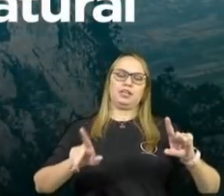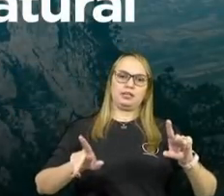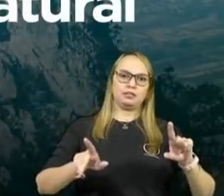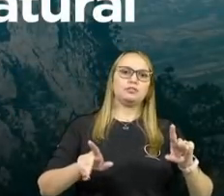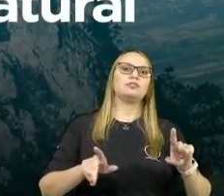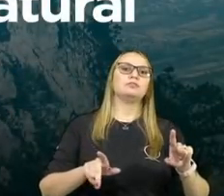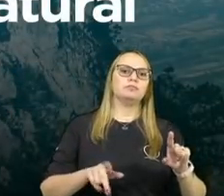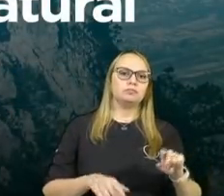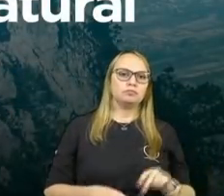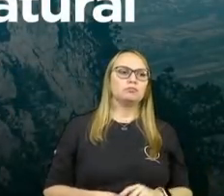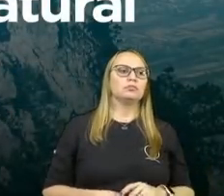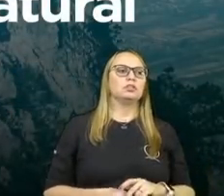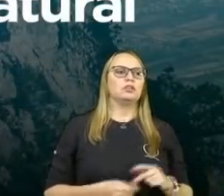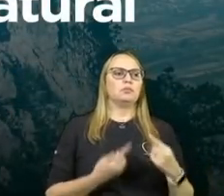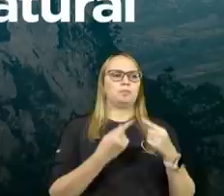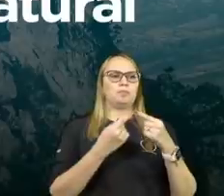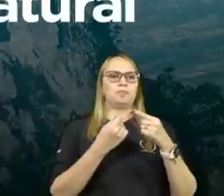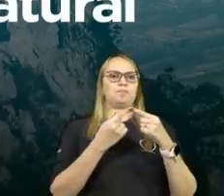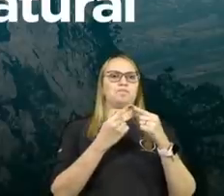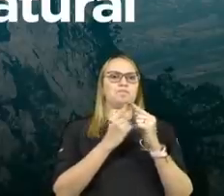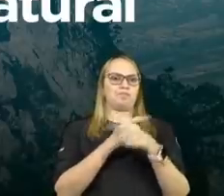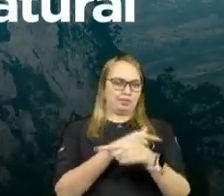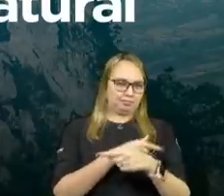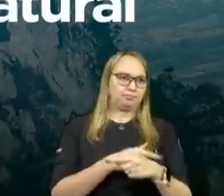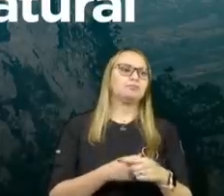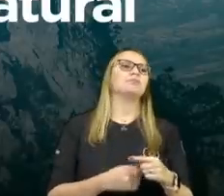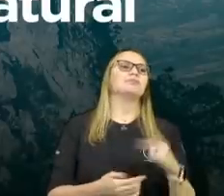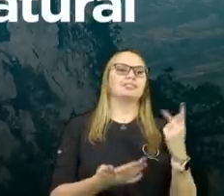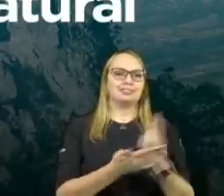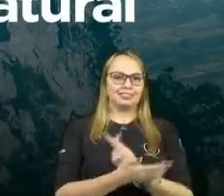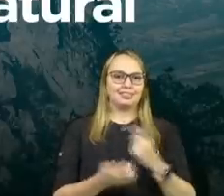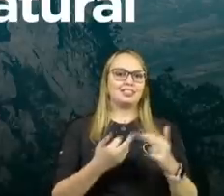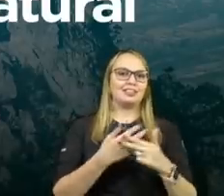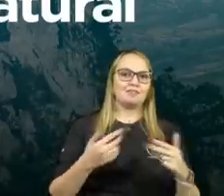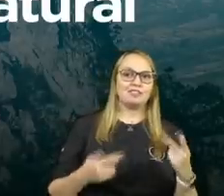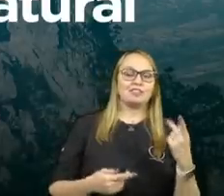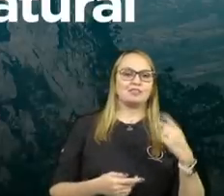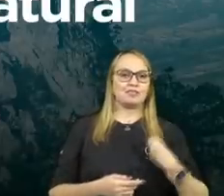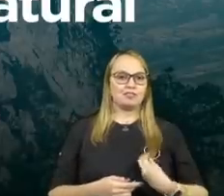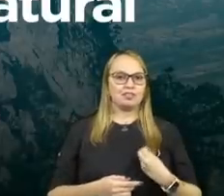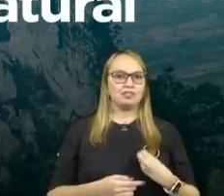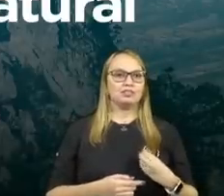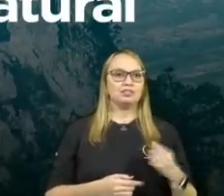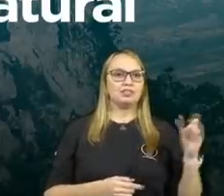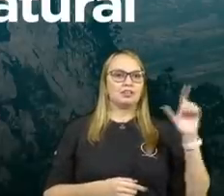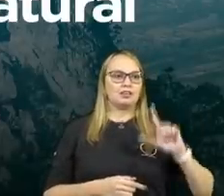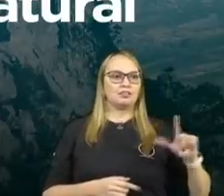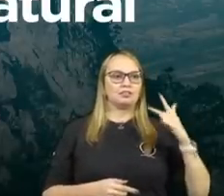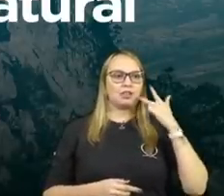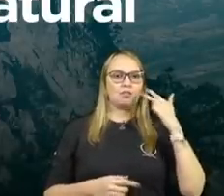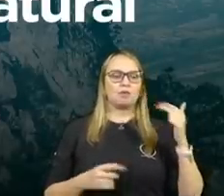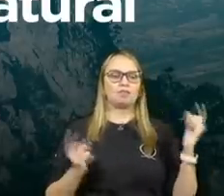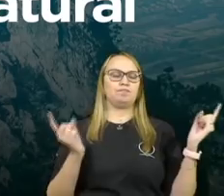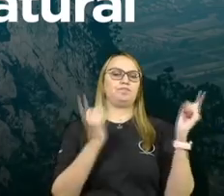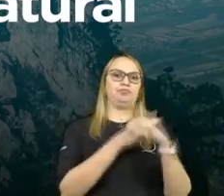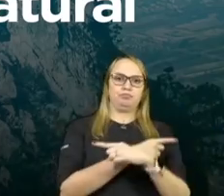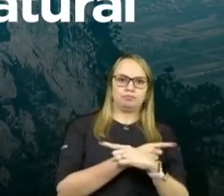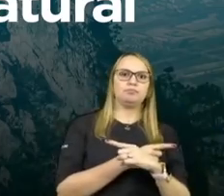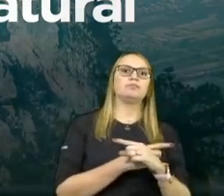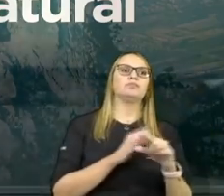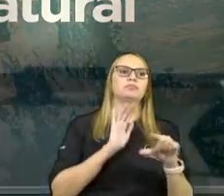Vão acontecer coisas na sua vida que irão contra a lógica e o curso natural. Deixa eu te explicar aqui, está no versículo